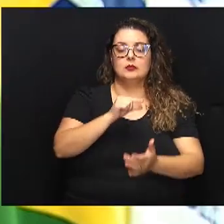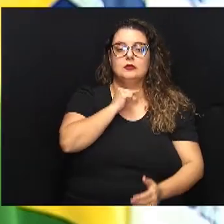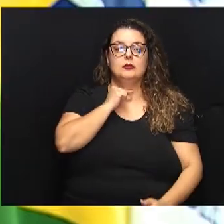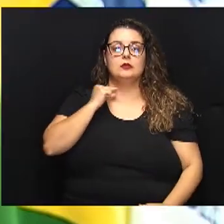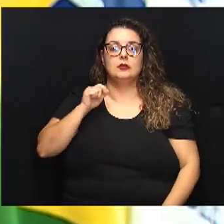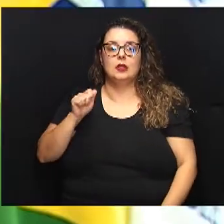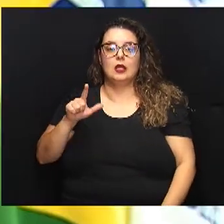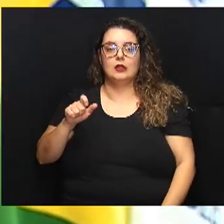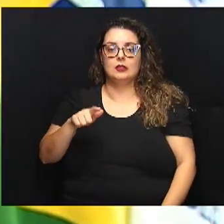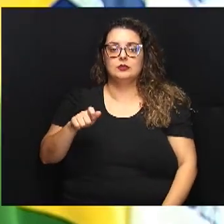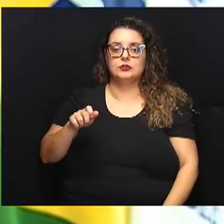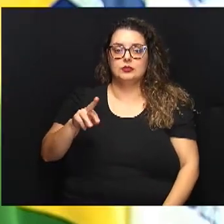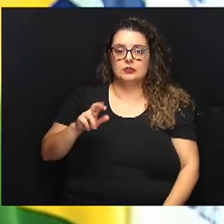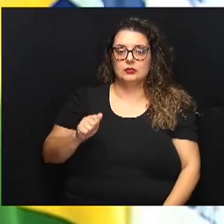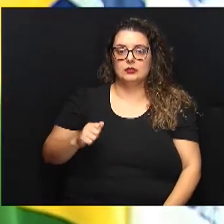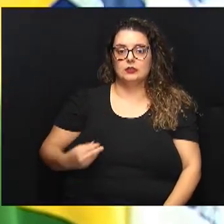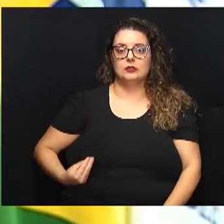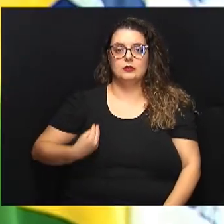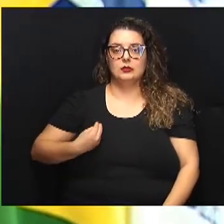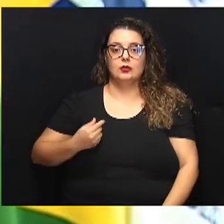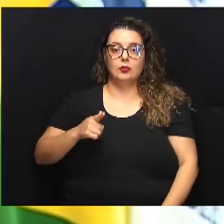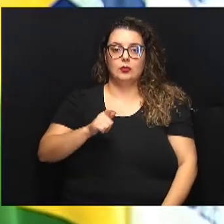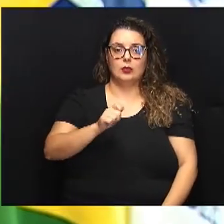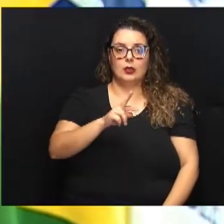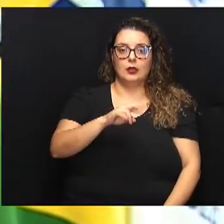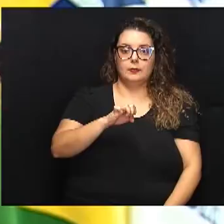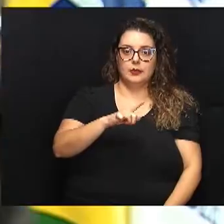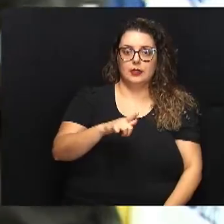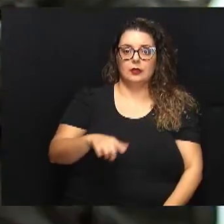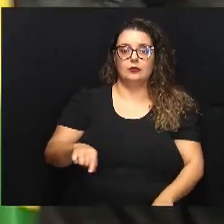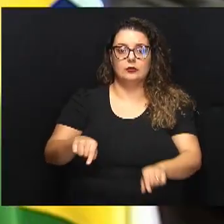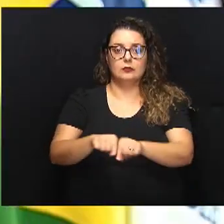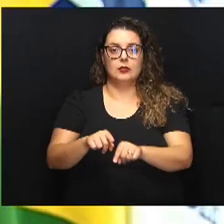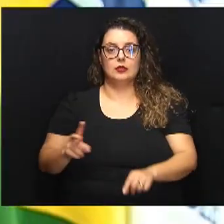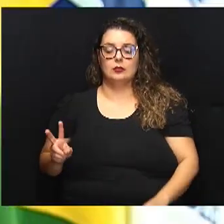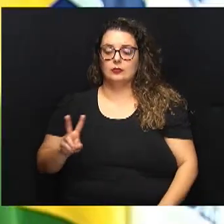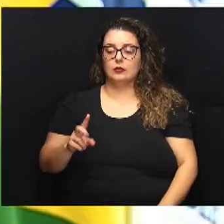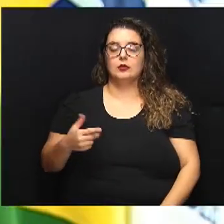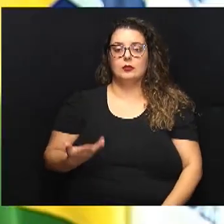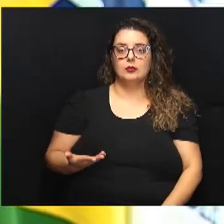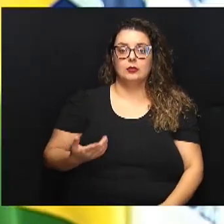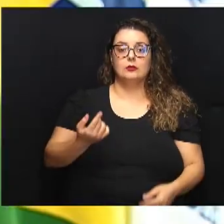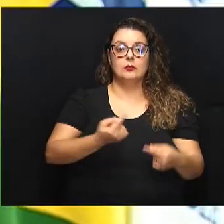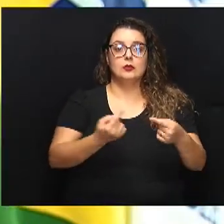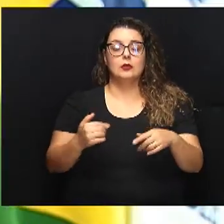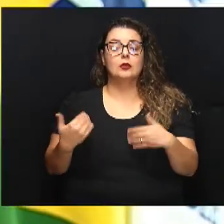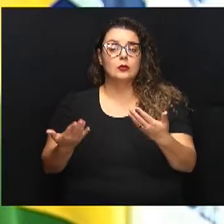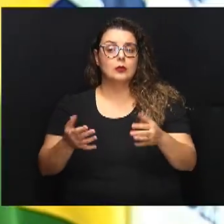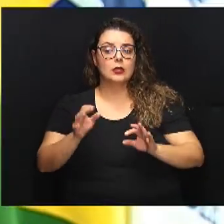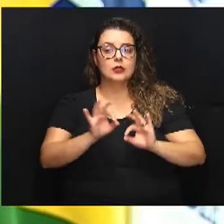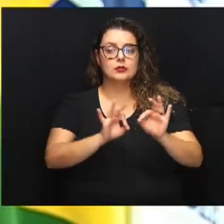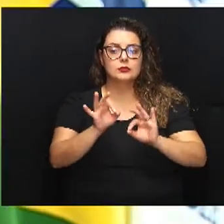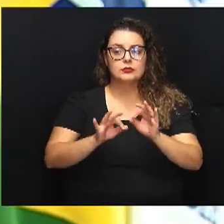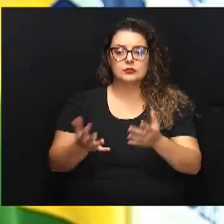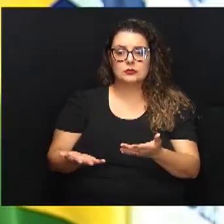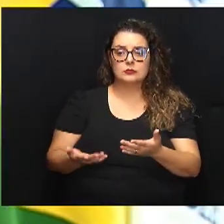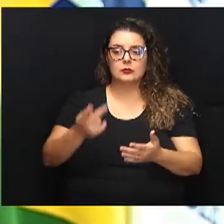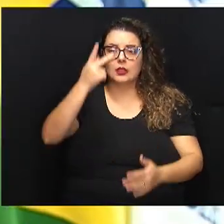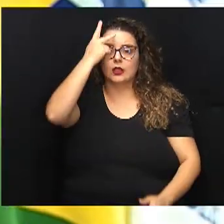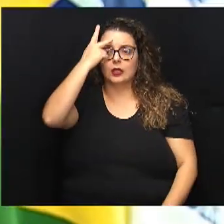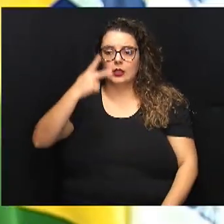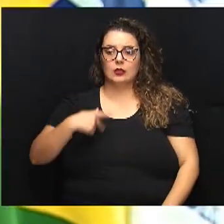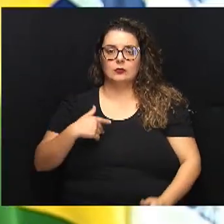esteve aqui conosco, o Gabriel Rapaz também, diretor de Cultura, e aí nós fomos discutir um pouco sobre quais são os projetos que a própria